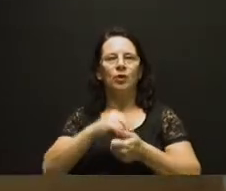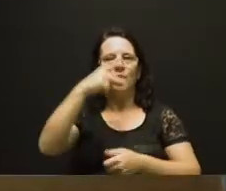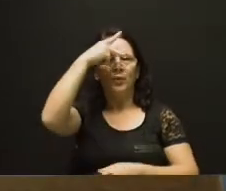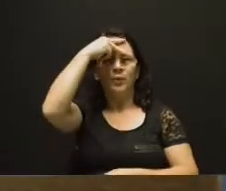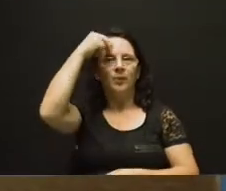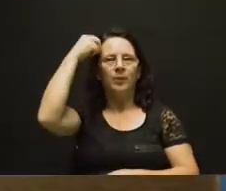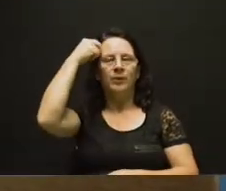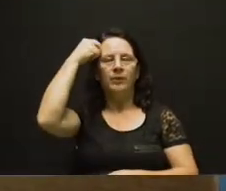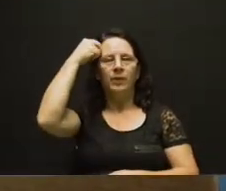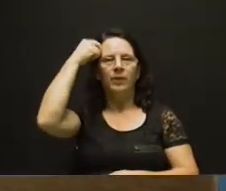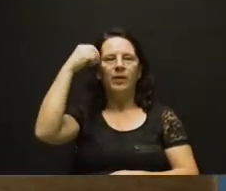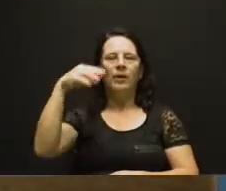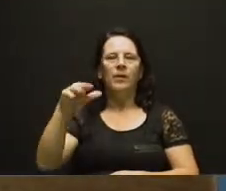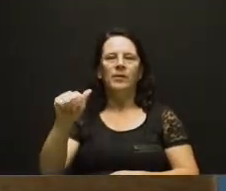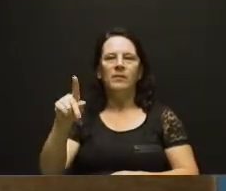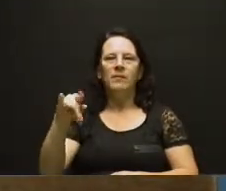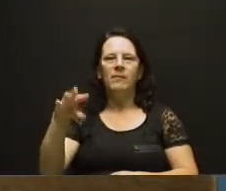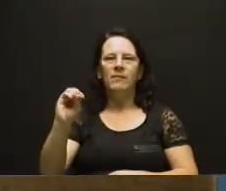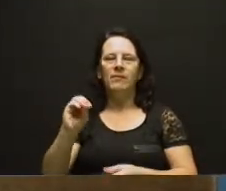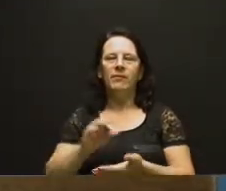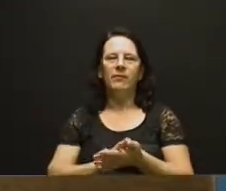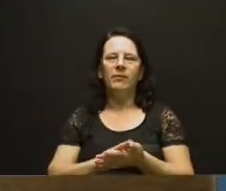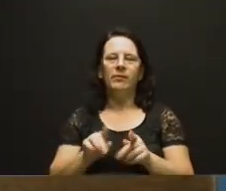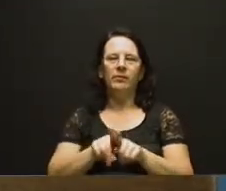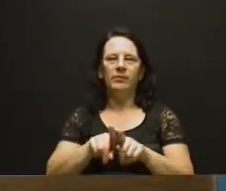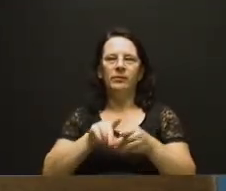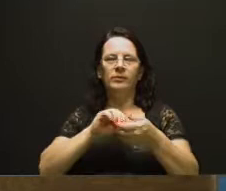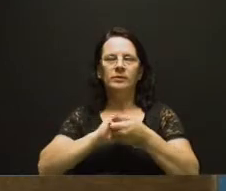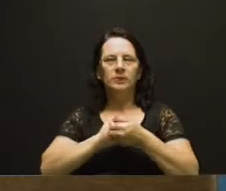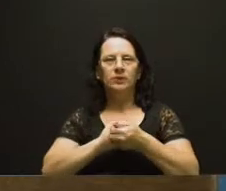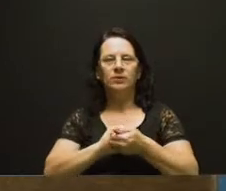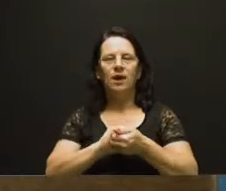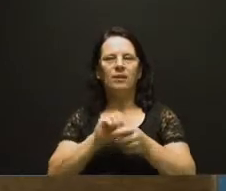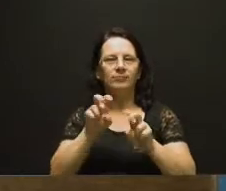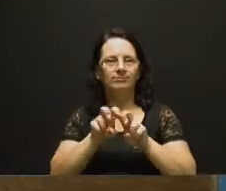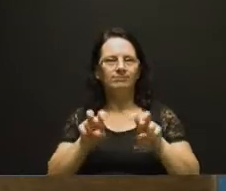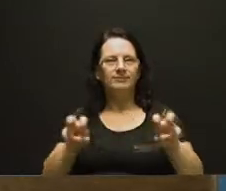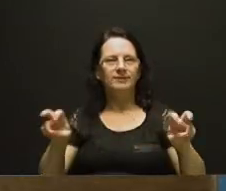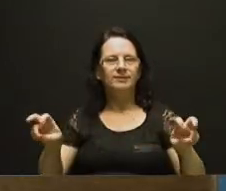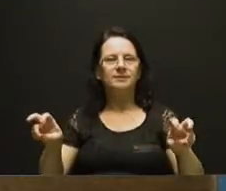municipal de mário e saudar os demais na mesa